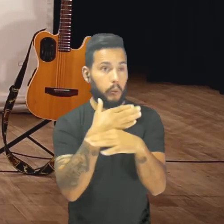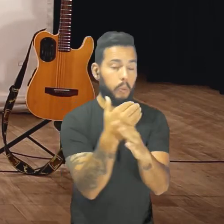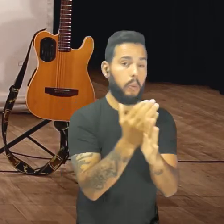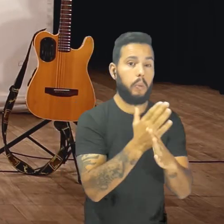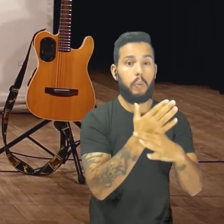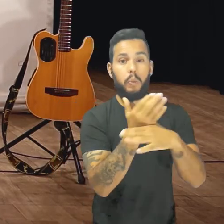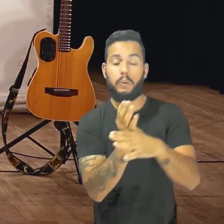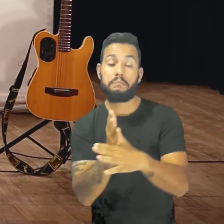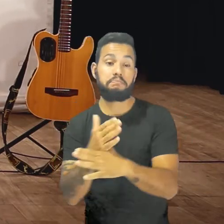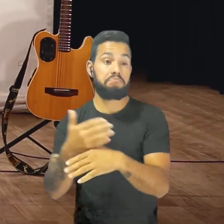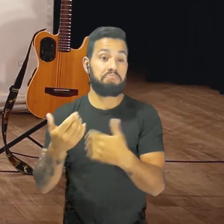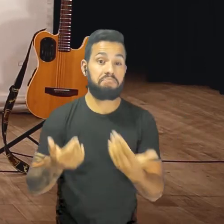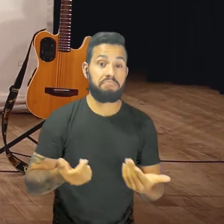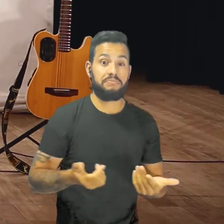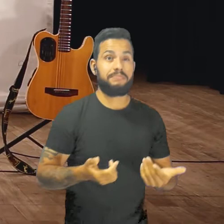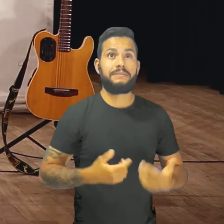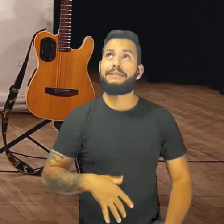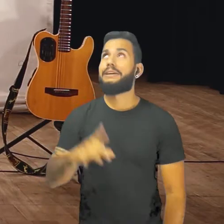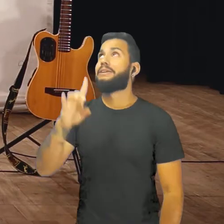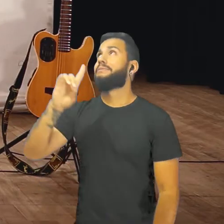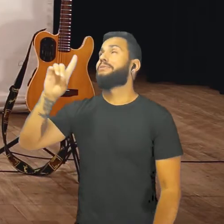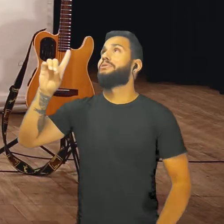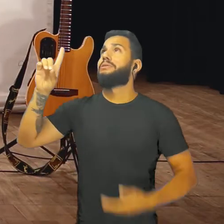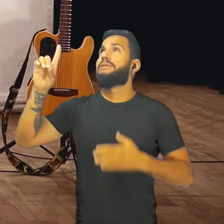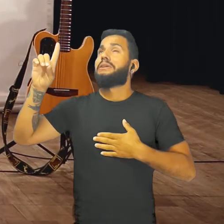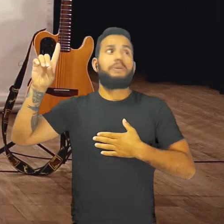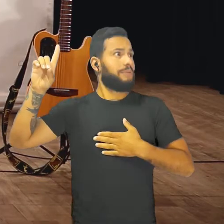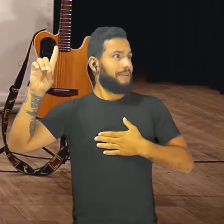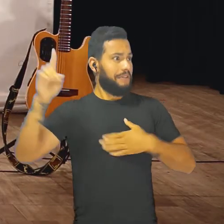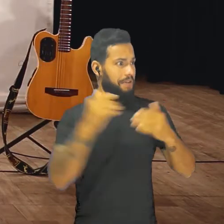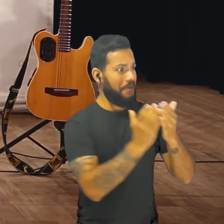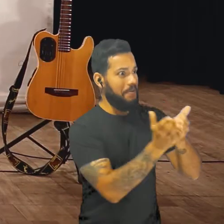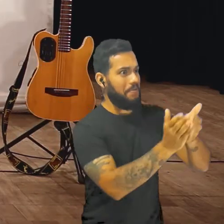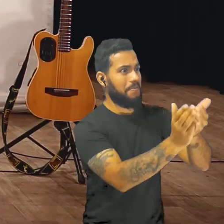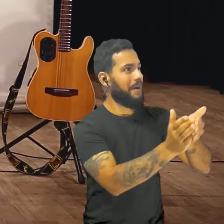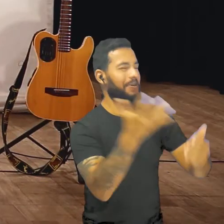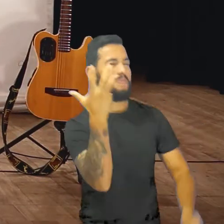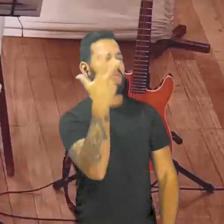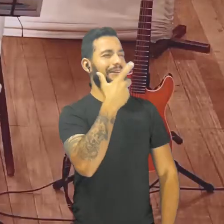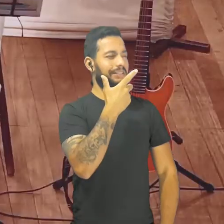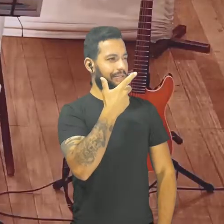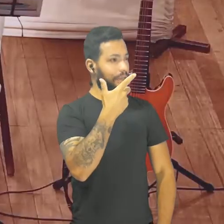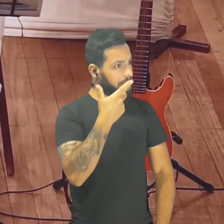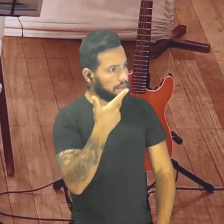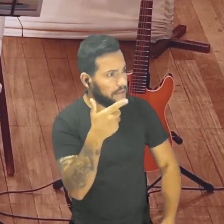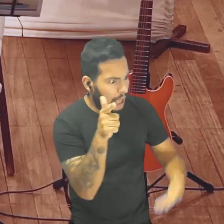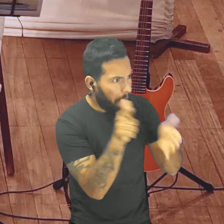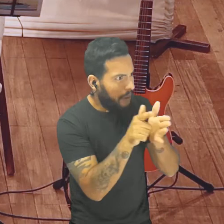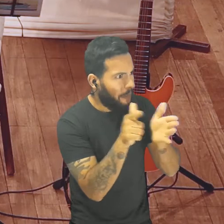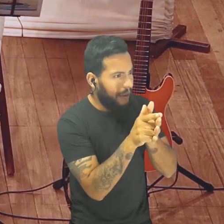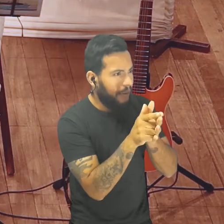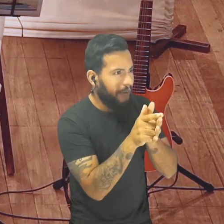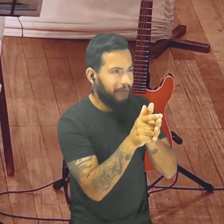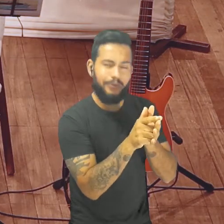Menina, meu Deus do céu, num barco belo, mas de papel. Meu Deus do